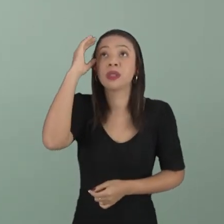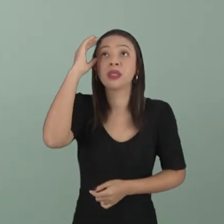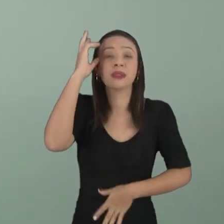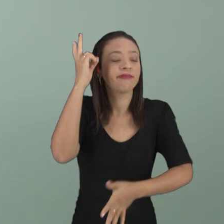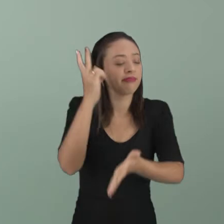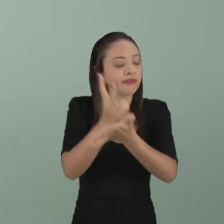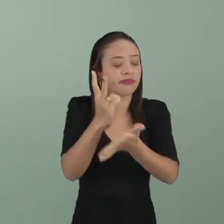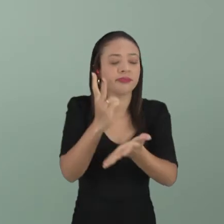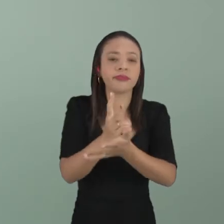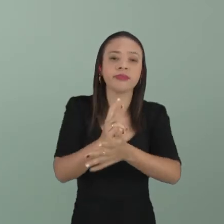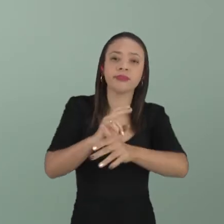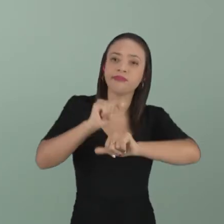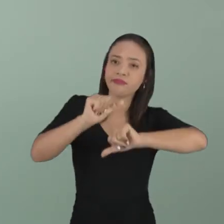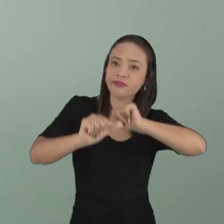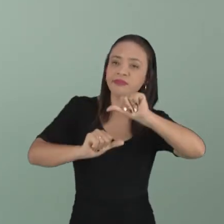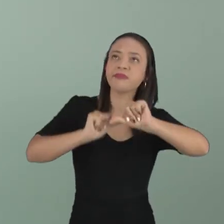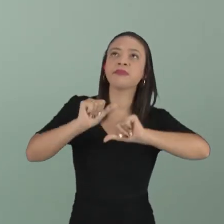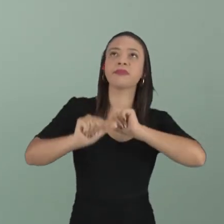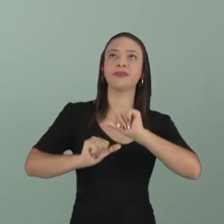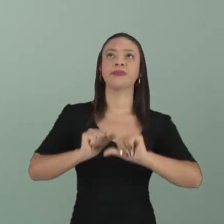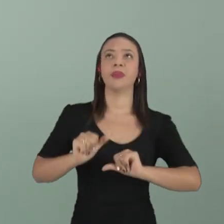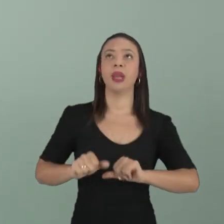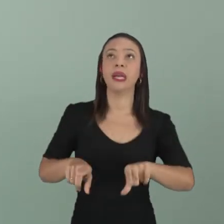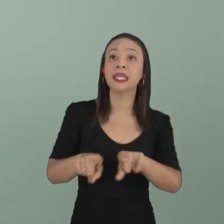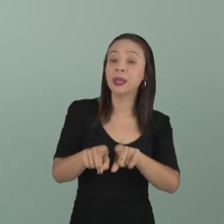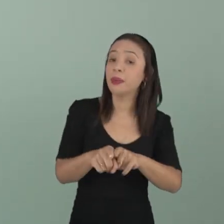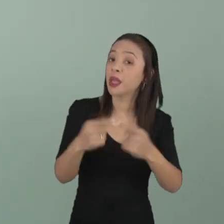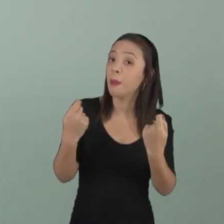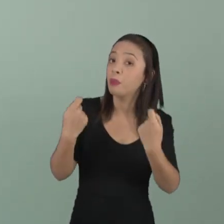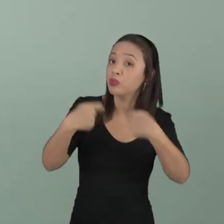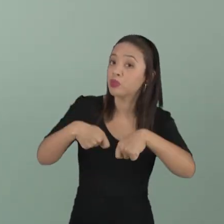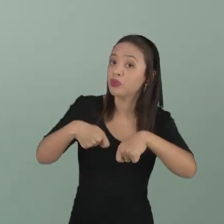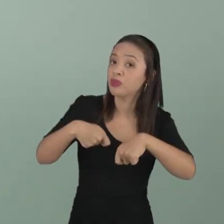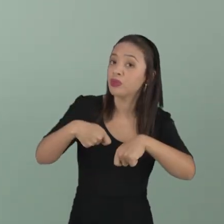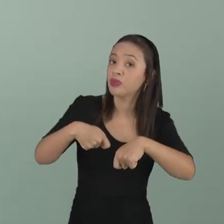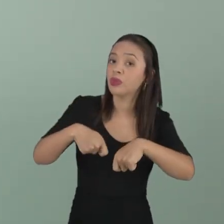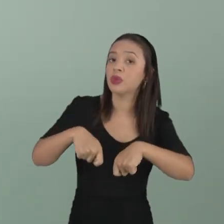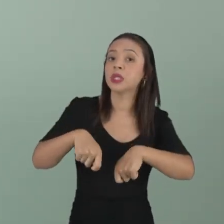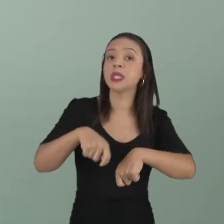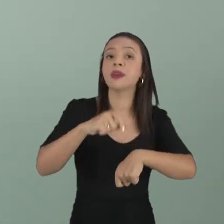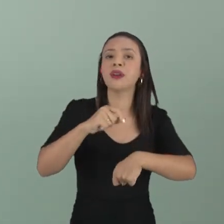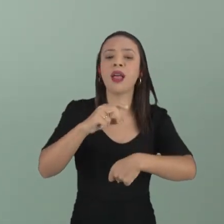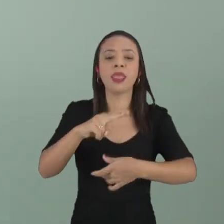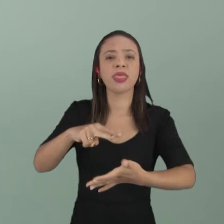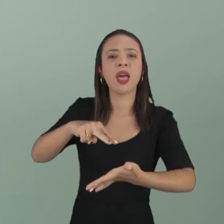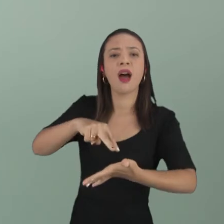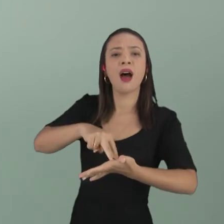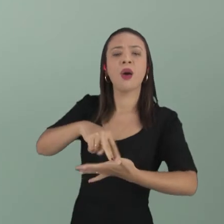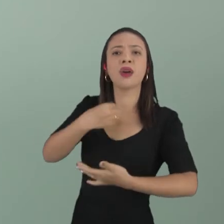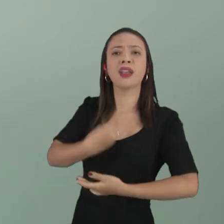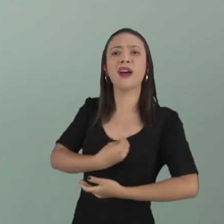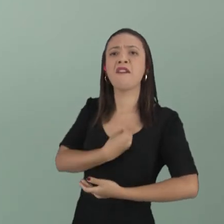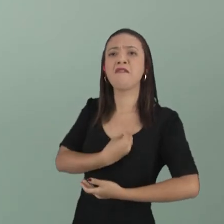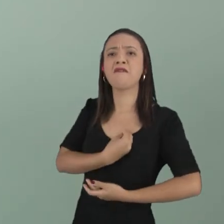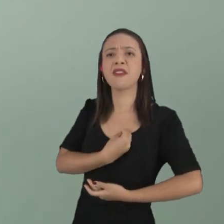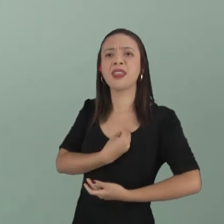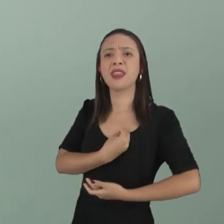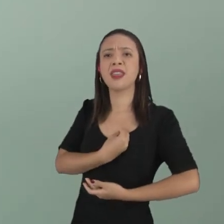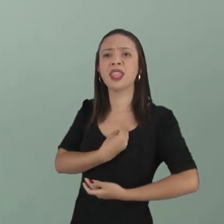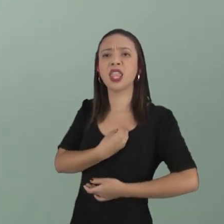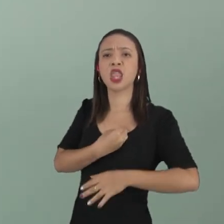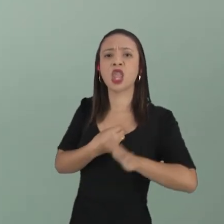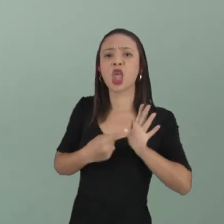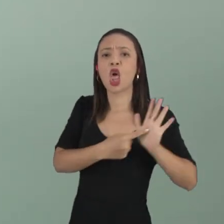está em constante processo de transformação e que ele pode sim, no palco, dar vida a algo totalmente